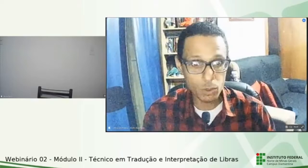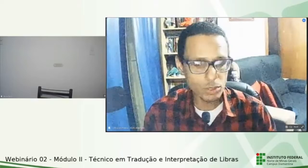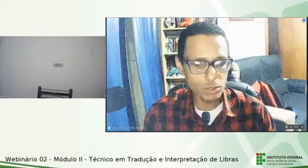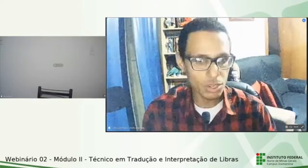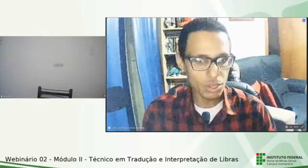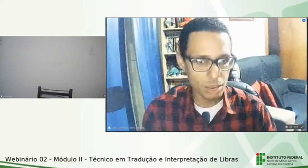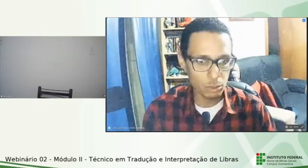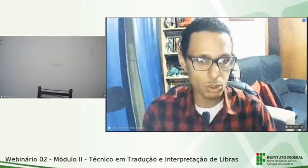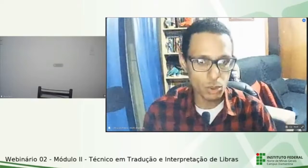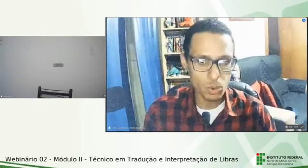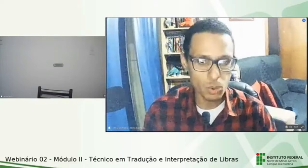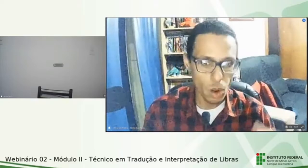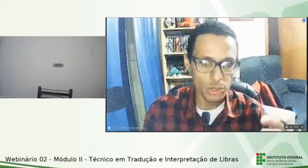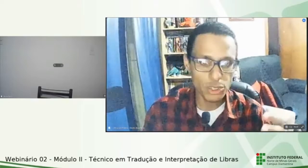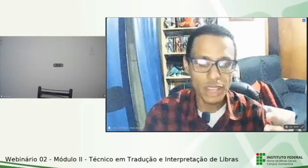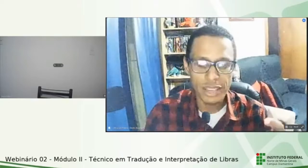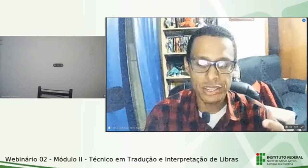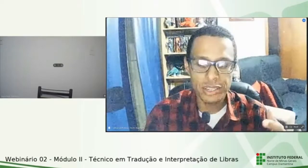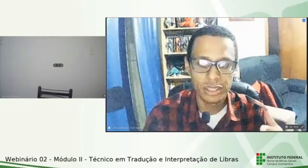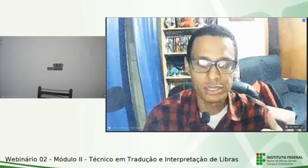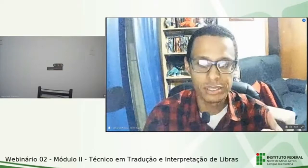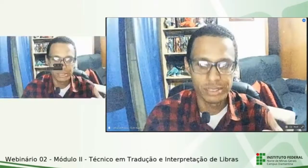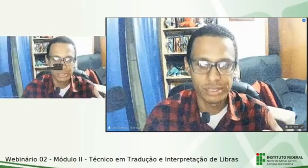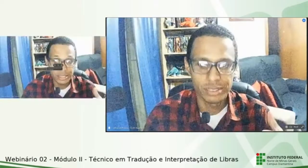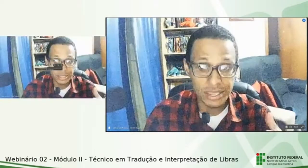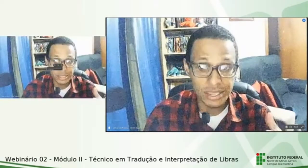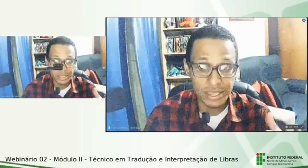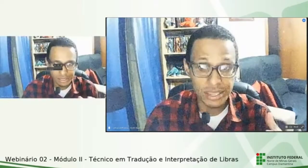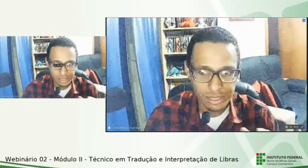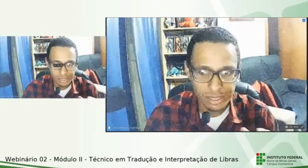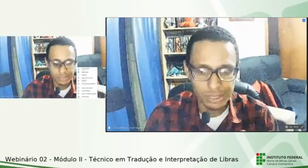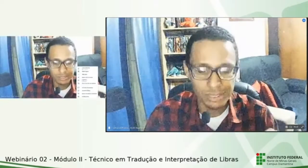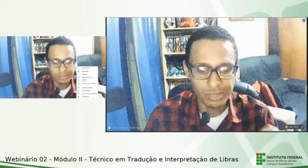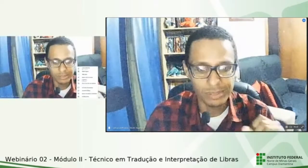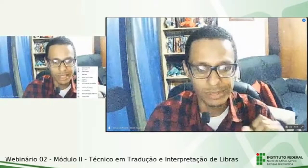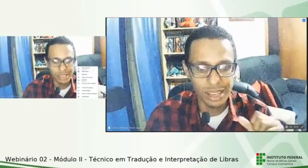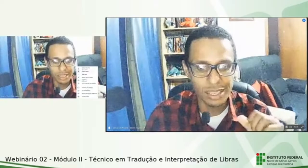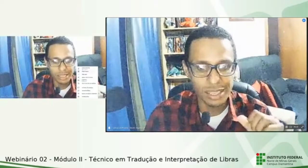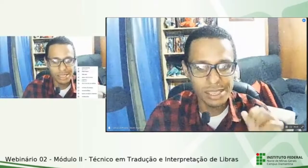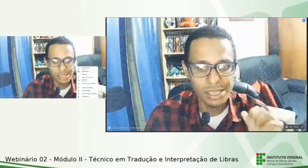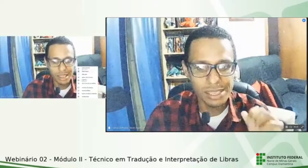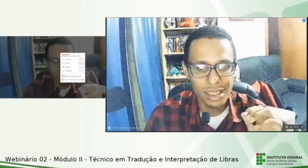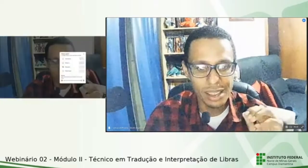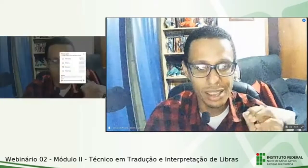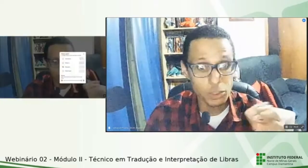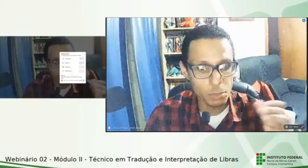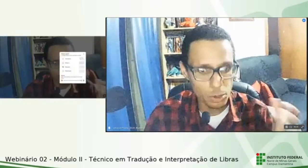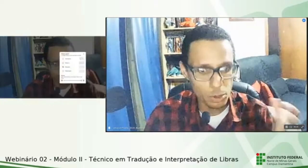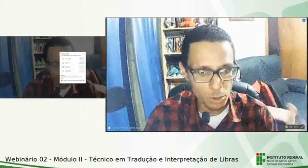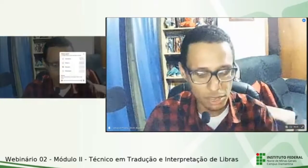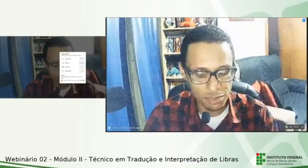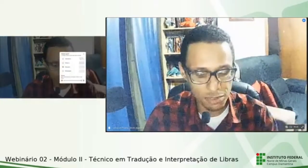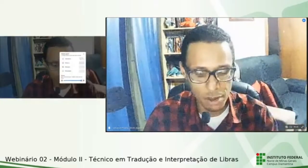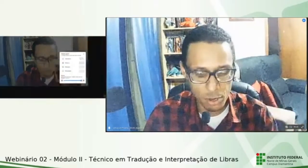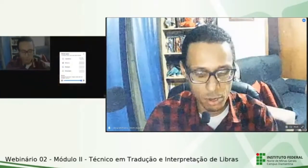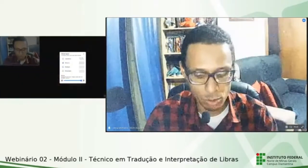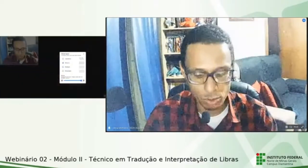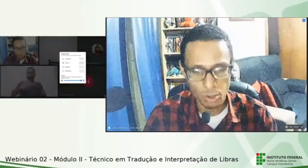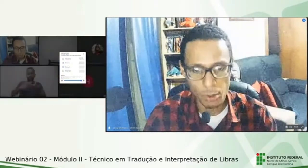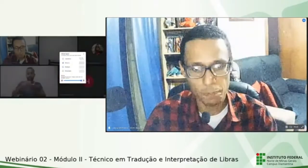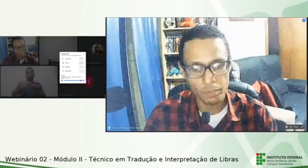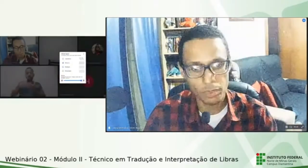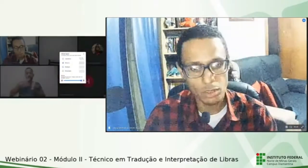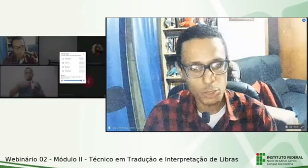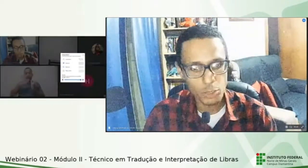Mas quando nós olhamos o código de ética que está, né, ali exposto pela